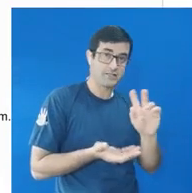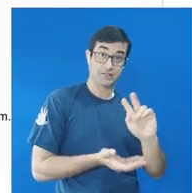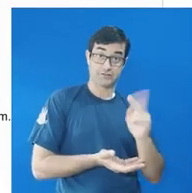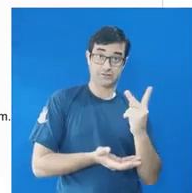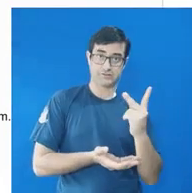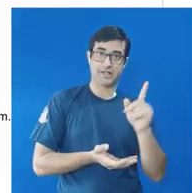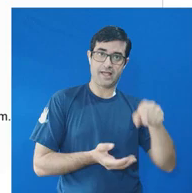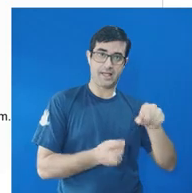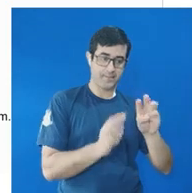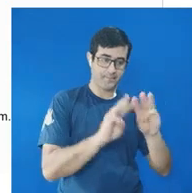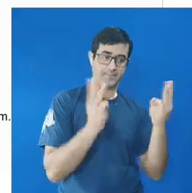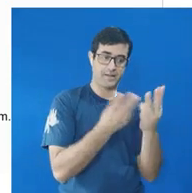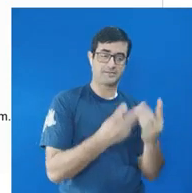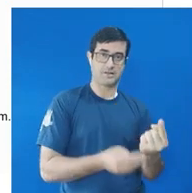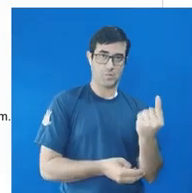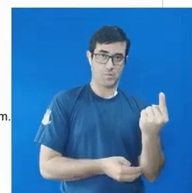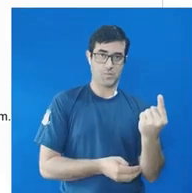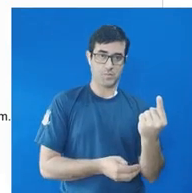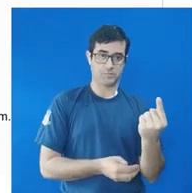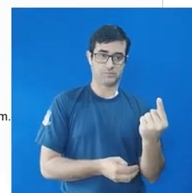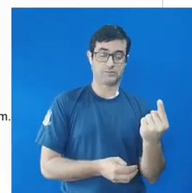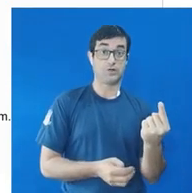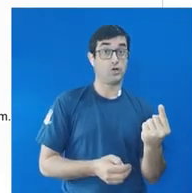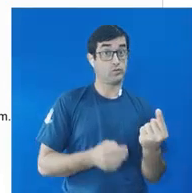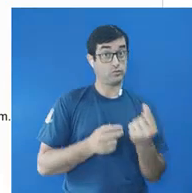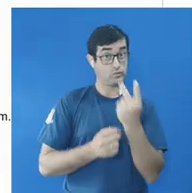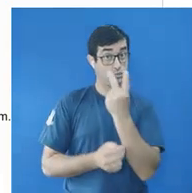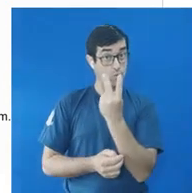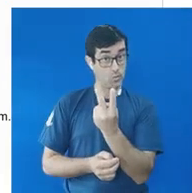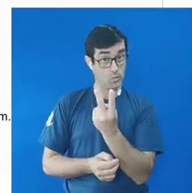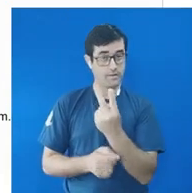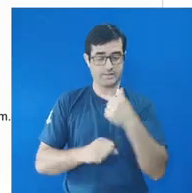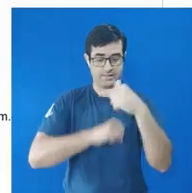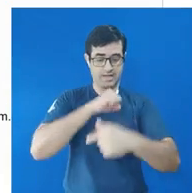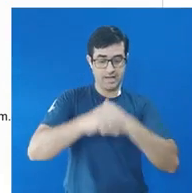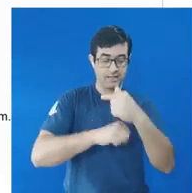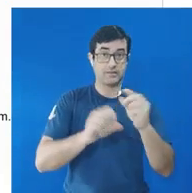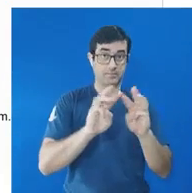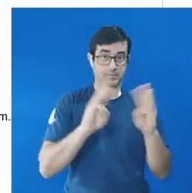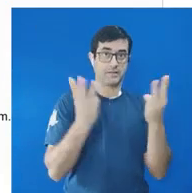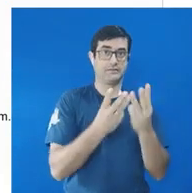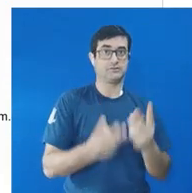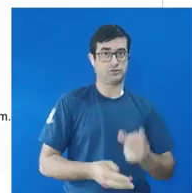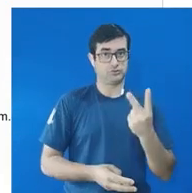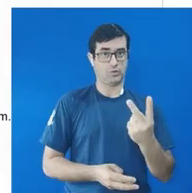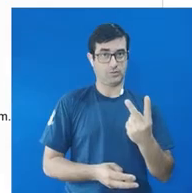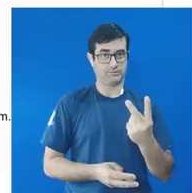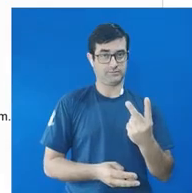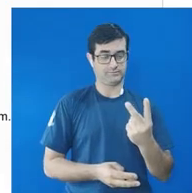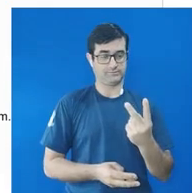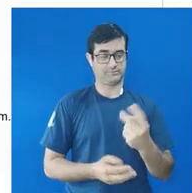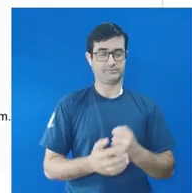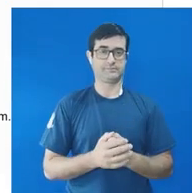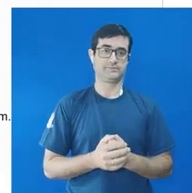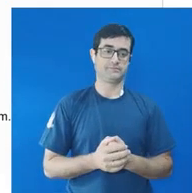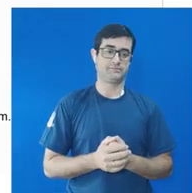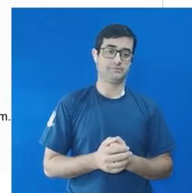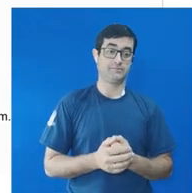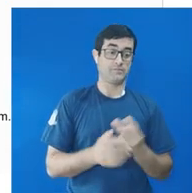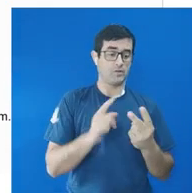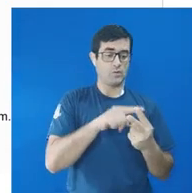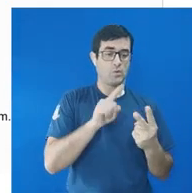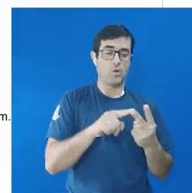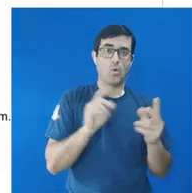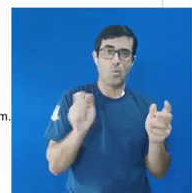massa igual a 1, 2 átomos de hidrogênio vão ter massa igual a 2. Para que eu possa dizer